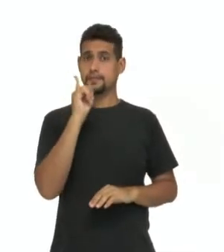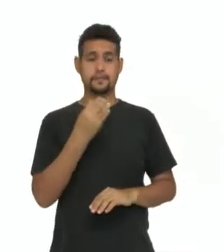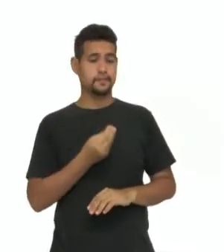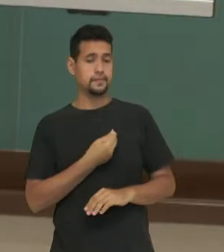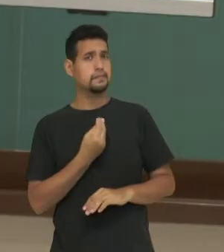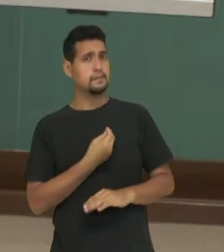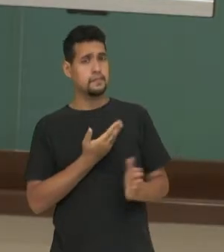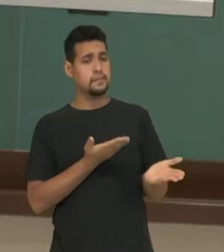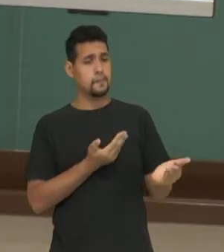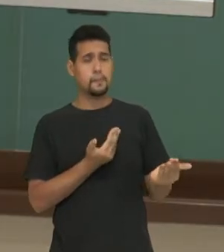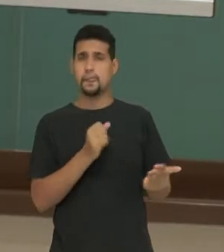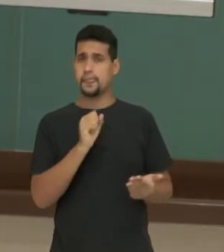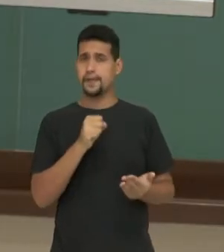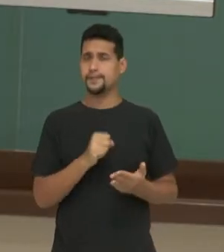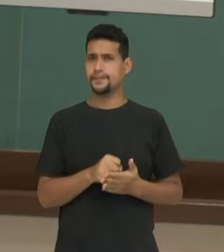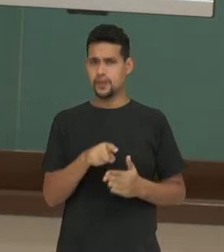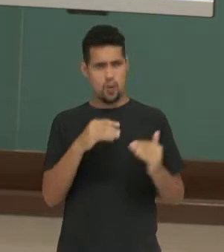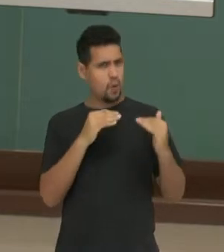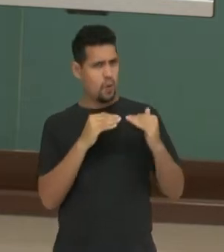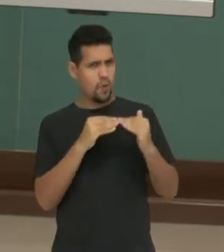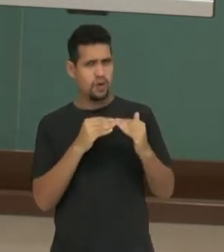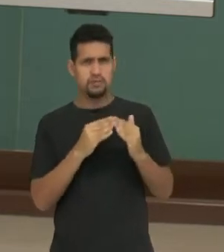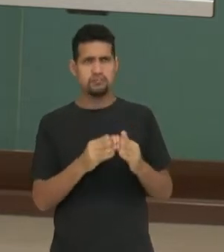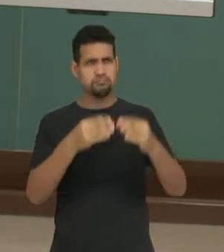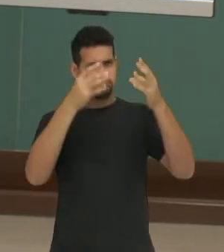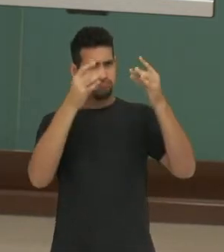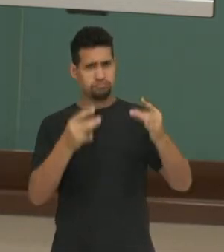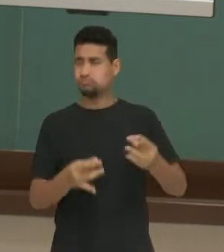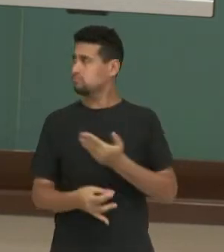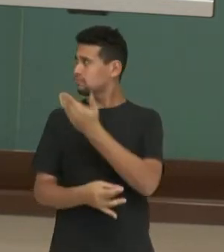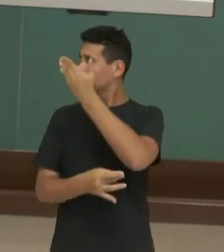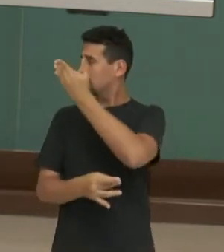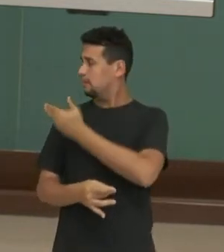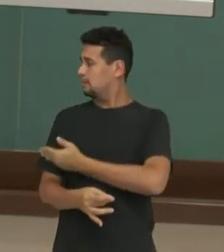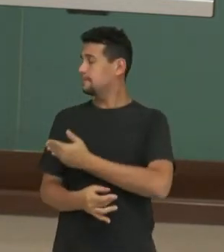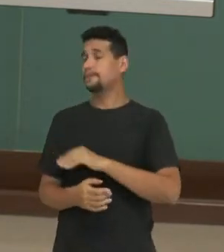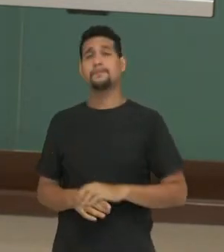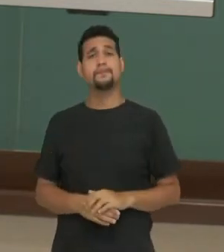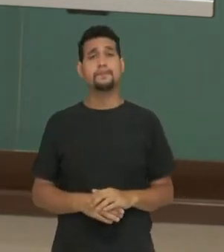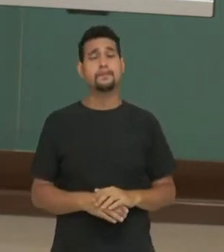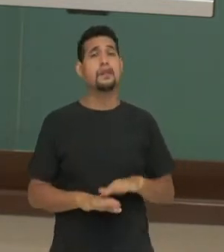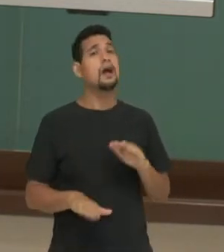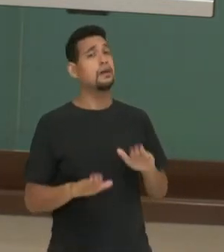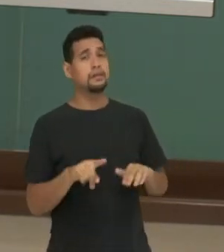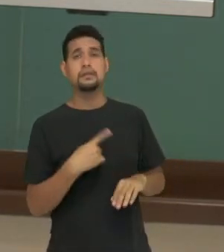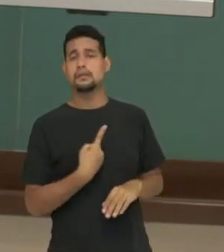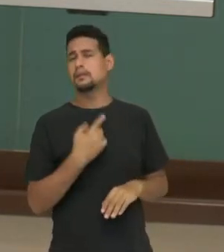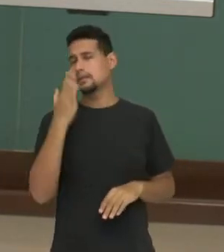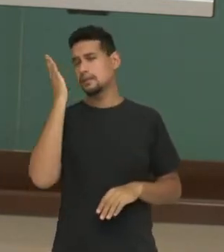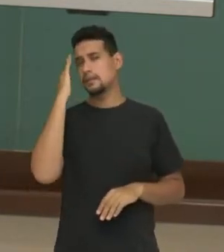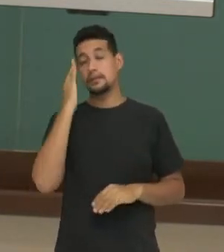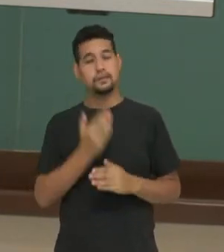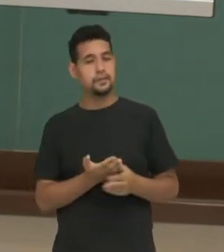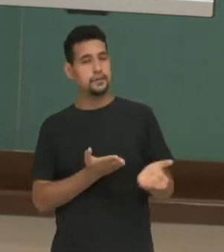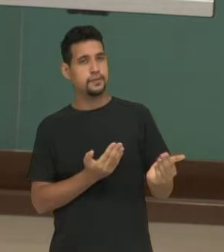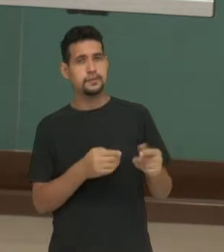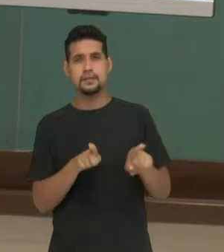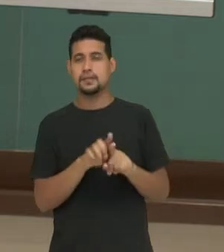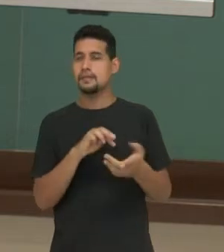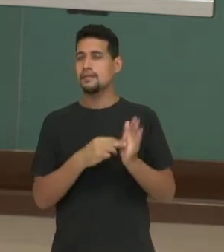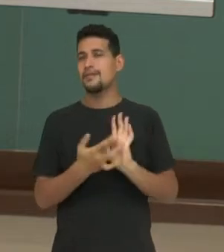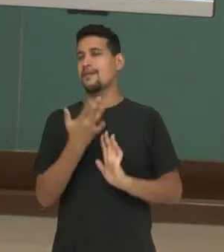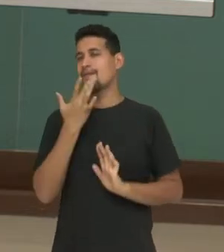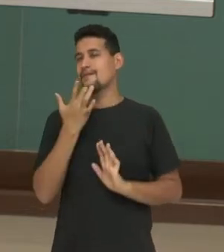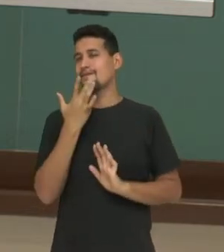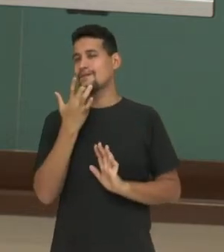do adolescente. Vocês concordam com essas afirmações, né? Geralmente a gente sabe que os adolescentes acabam sendo